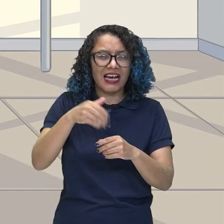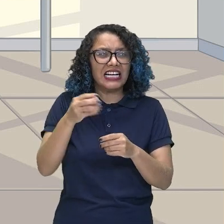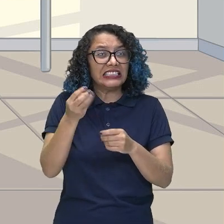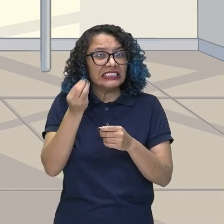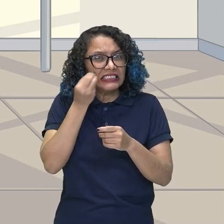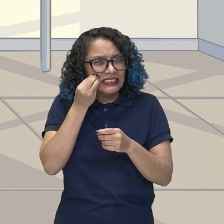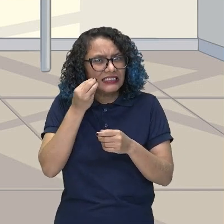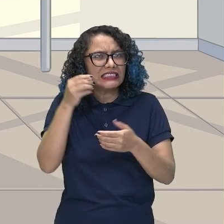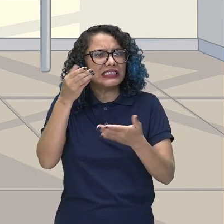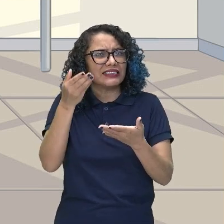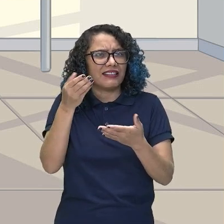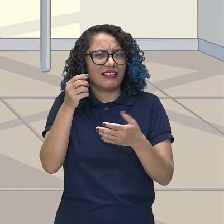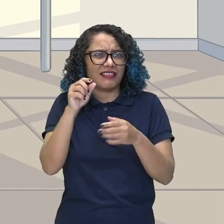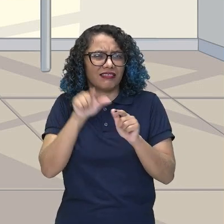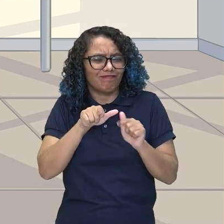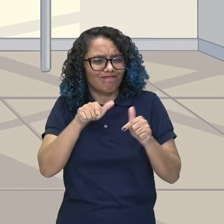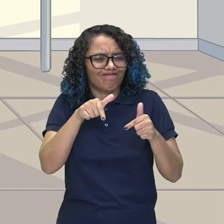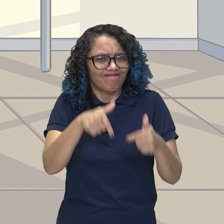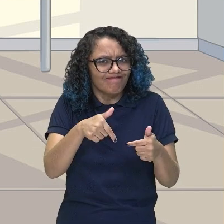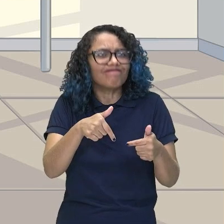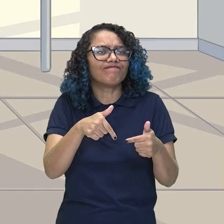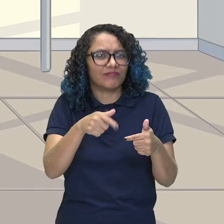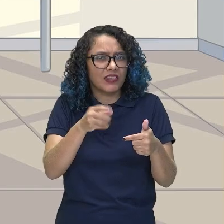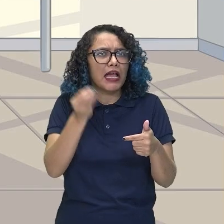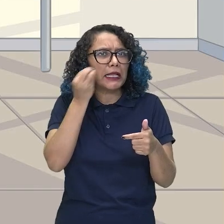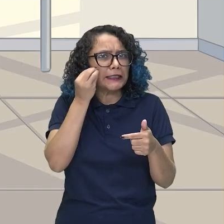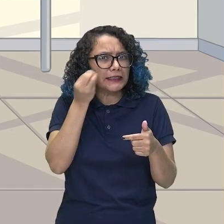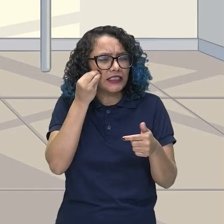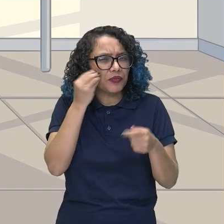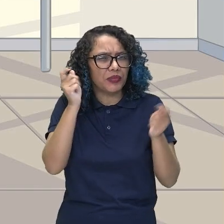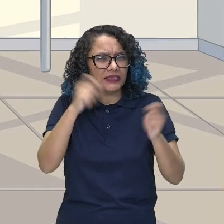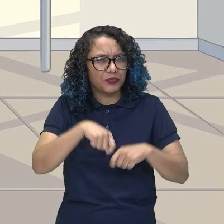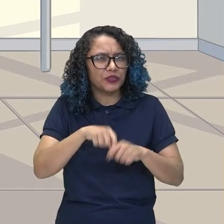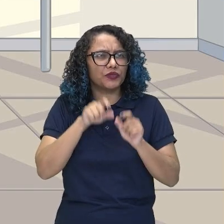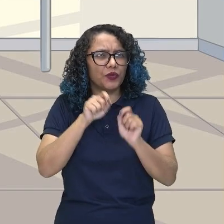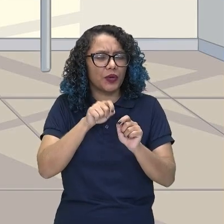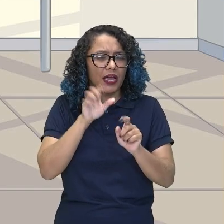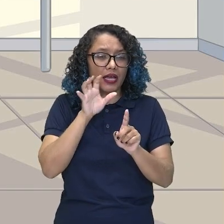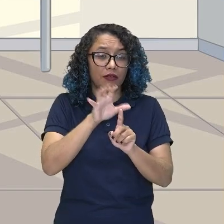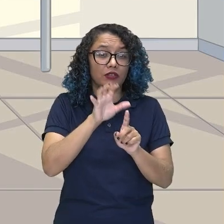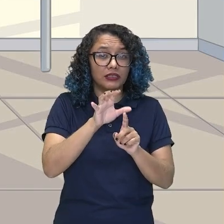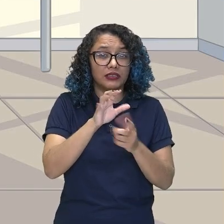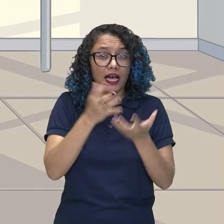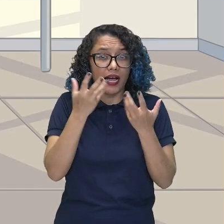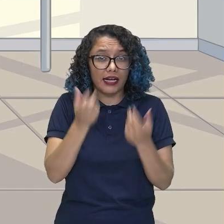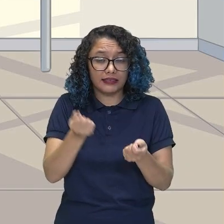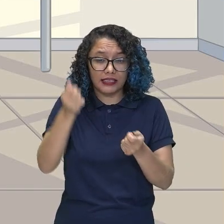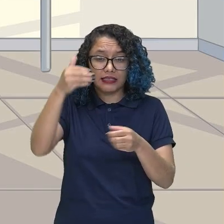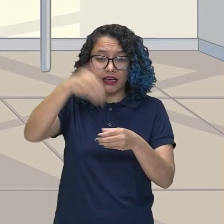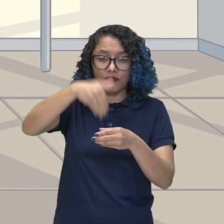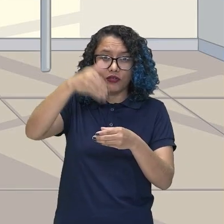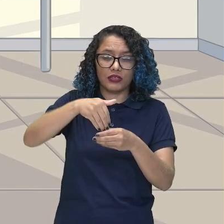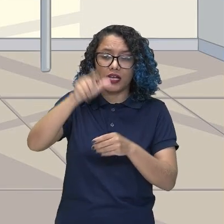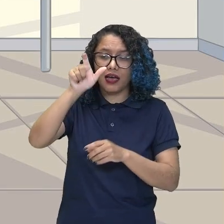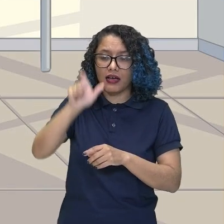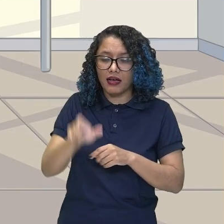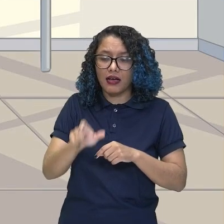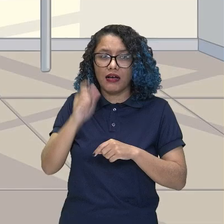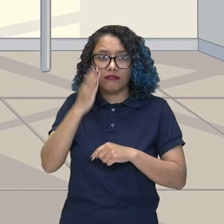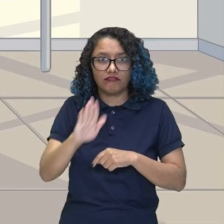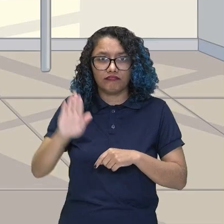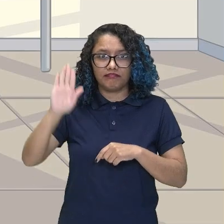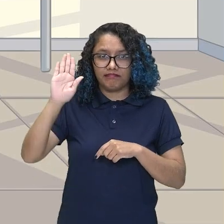formas, para que a pessoa seja induzida a votar num determinado candidato ou